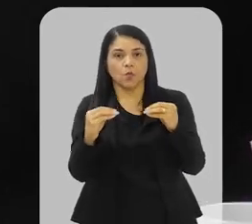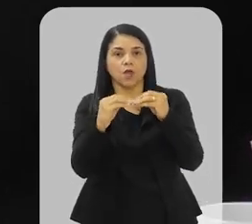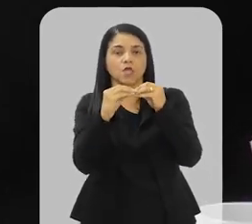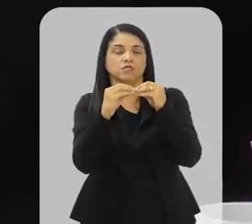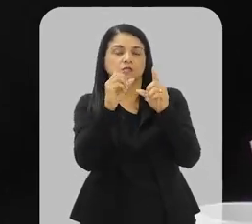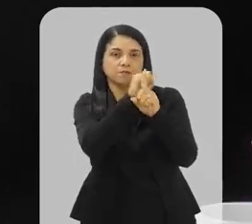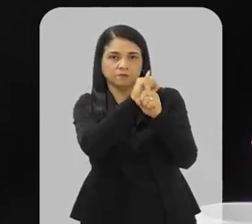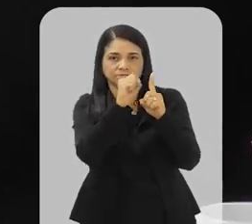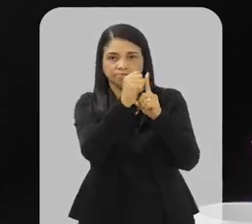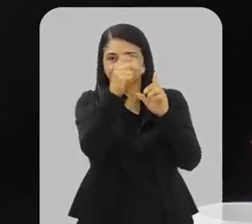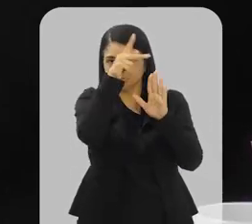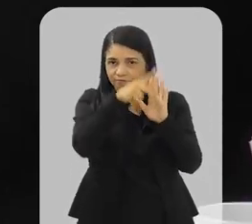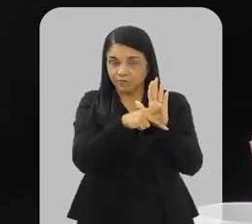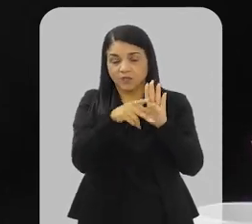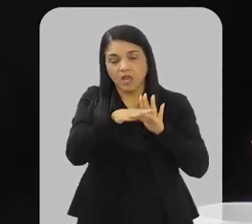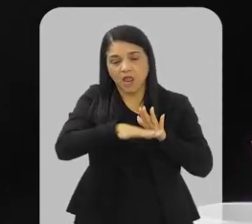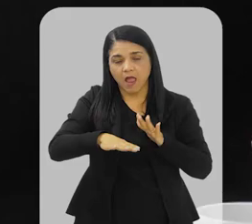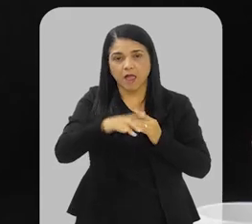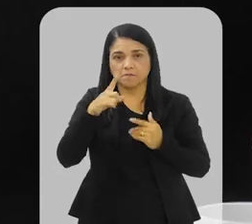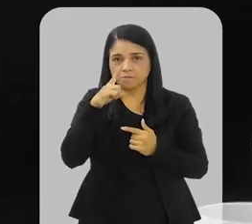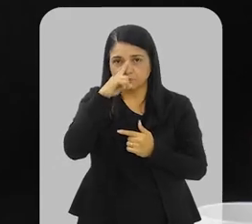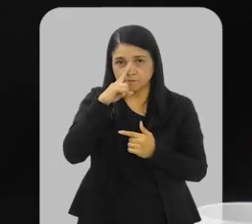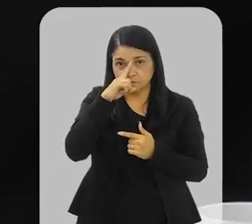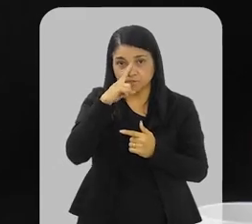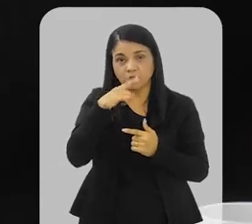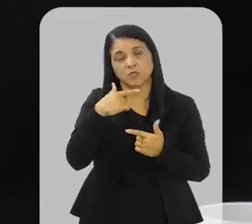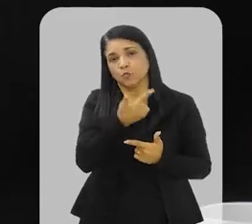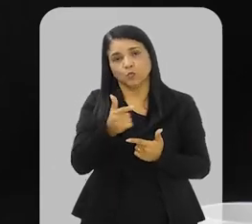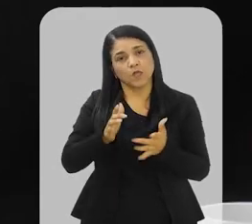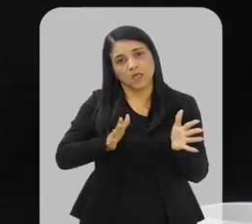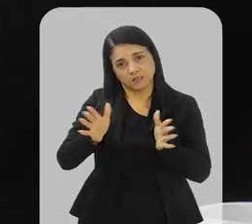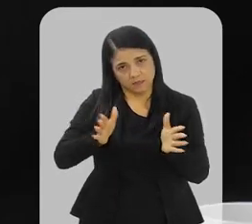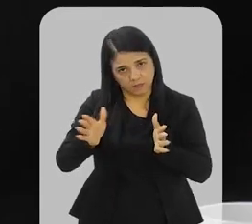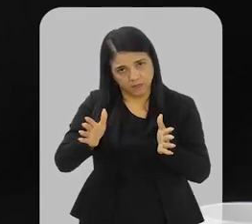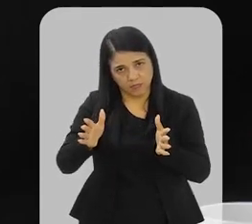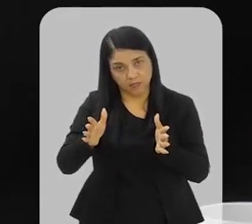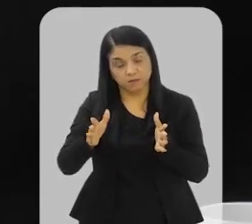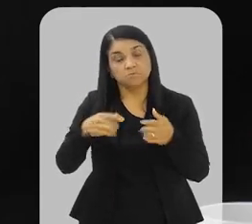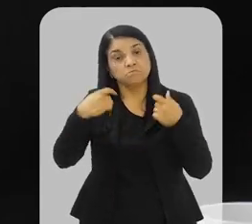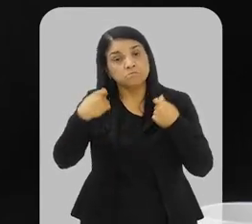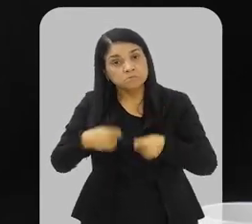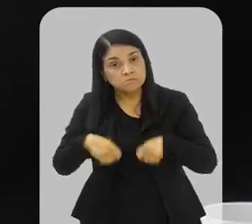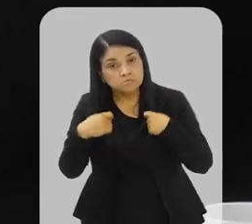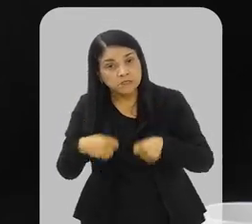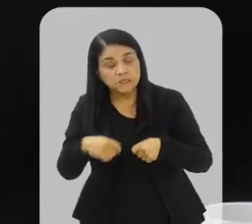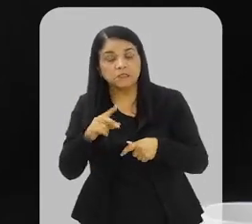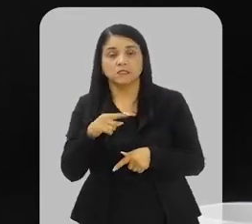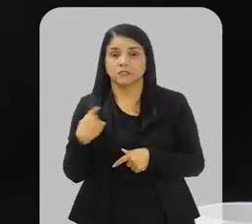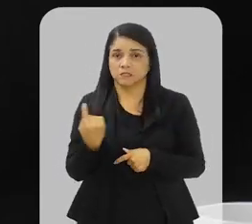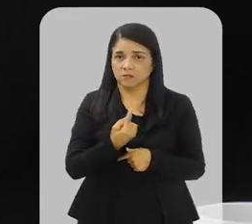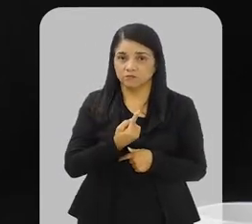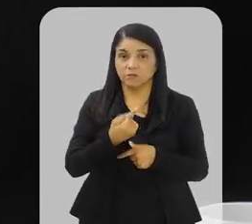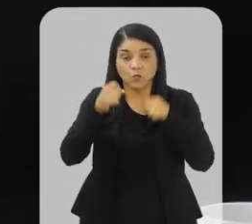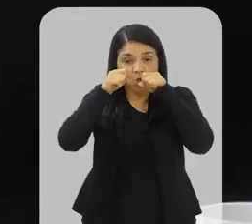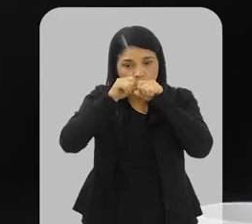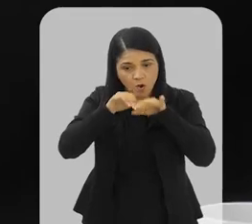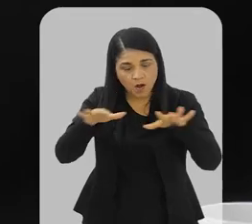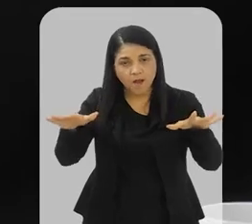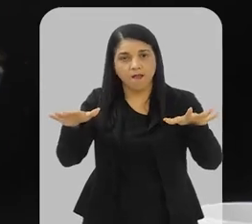essa essa pontuação extra para projetos sociais em áreas de risco em áreas de de não acessibilidade mas a gente